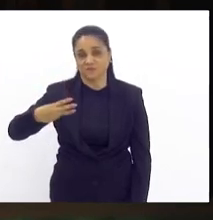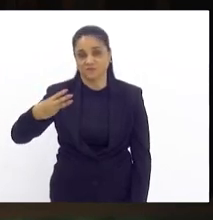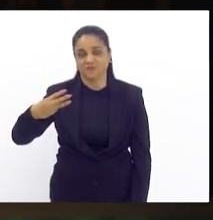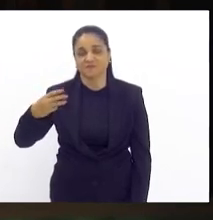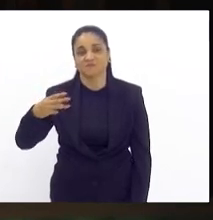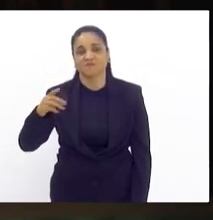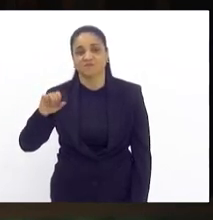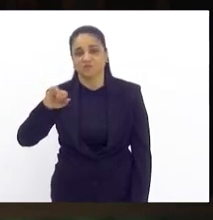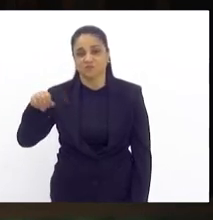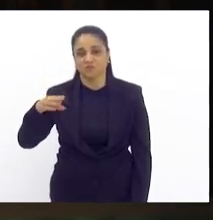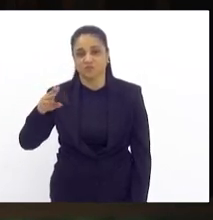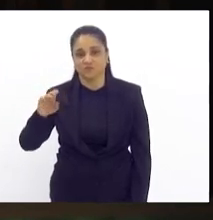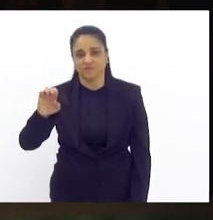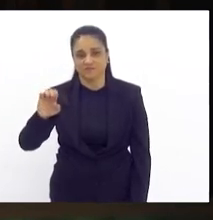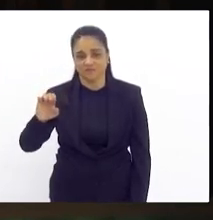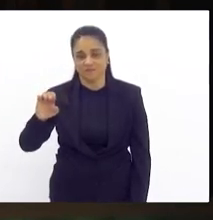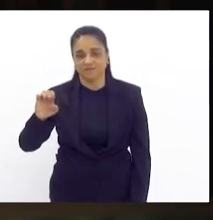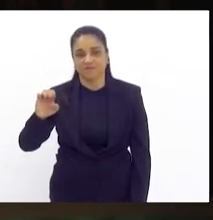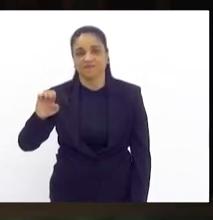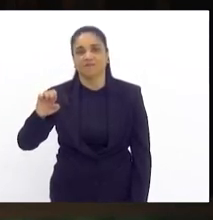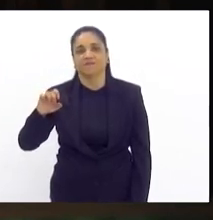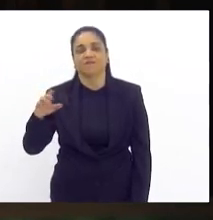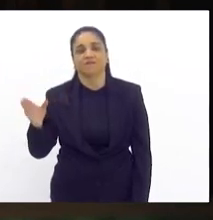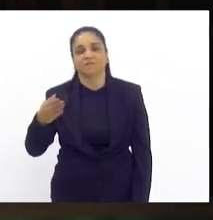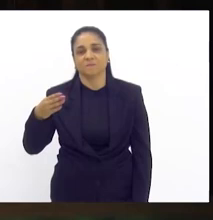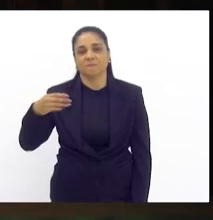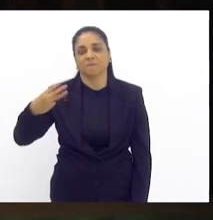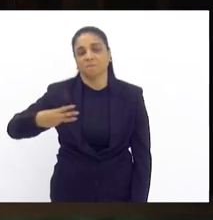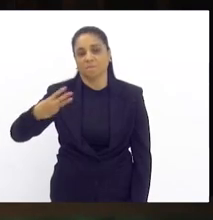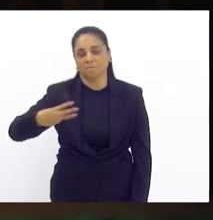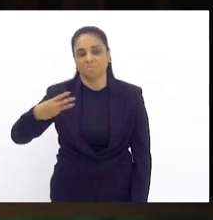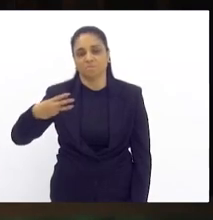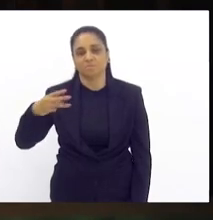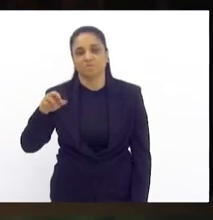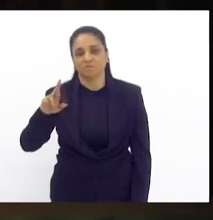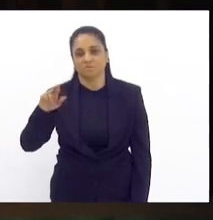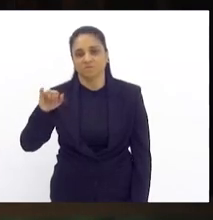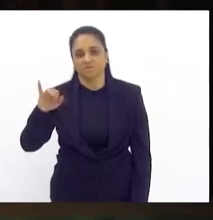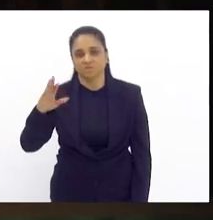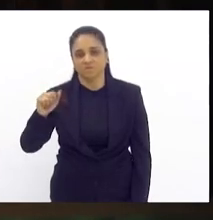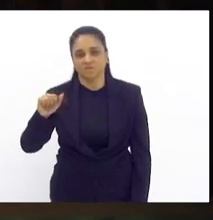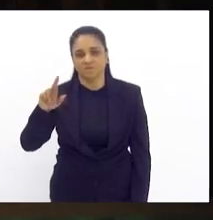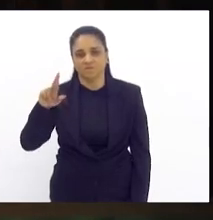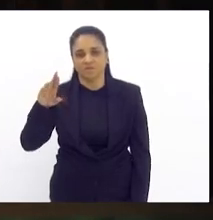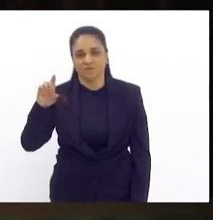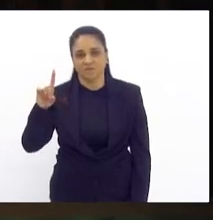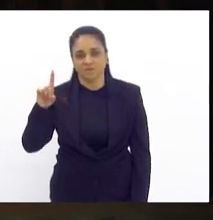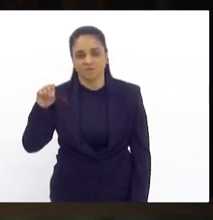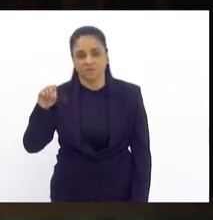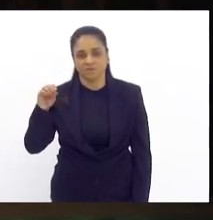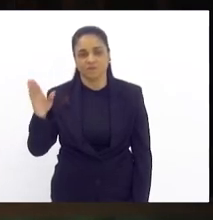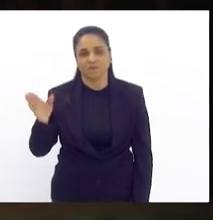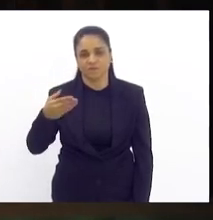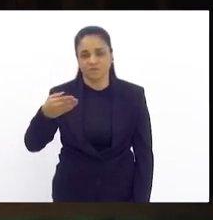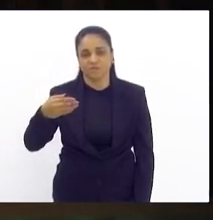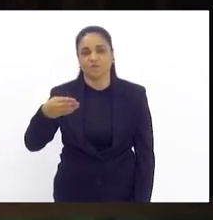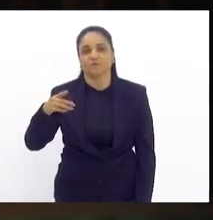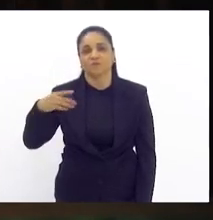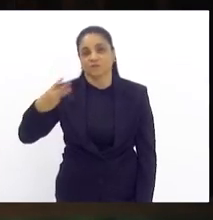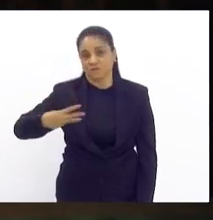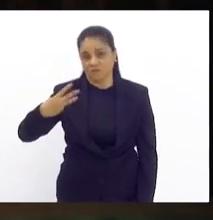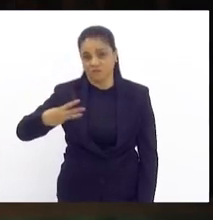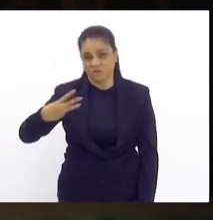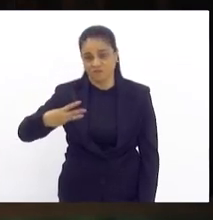Sargento José William de Oliveira Pereira. Terceiro Sargento Ricardo Neves Abrunhosa Moraes.